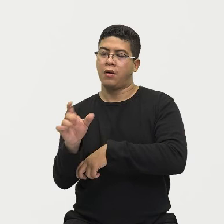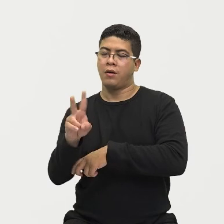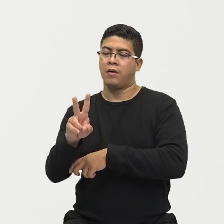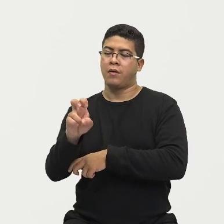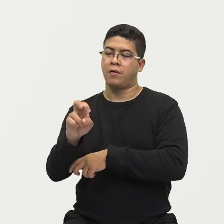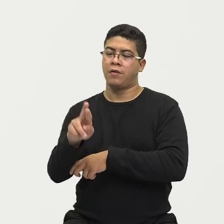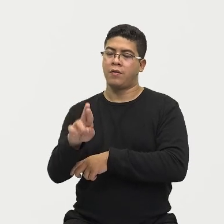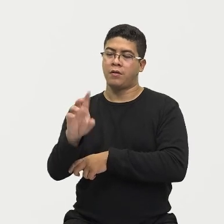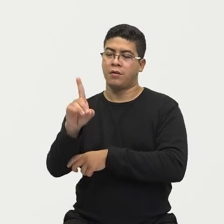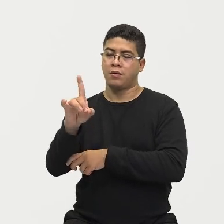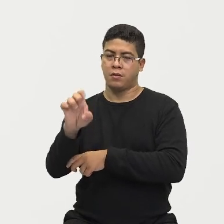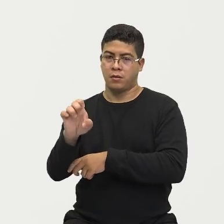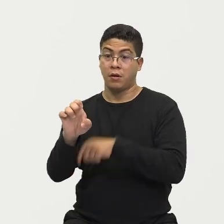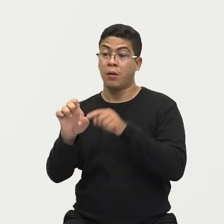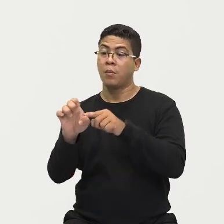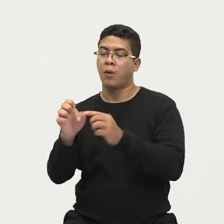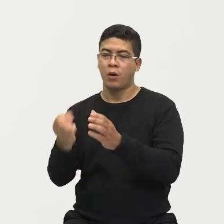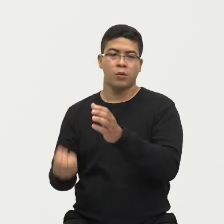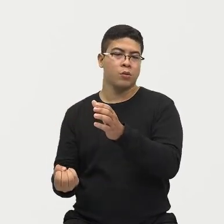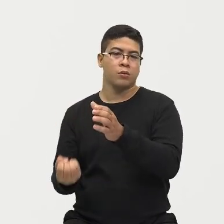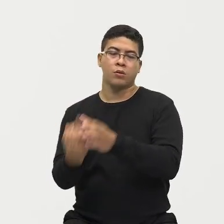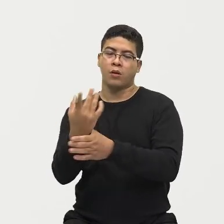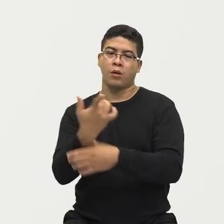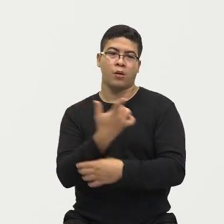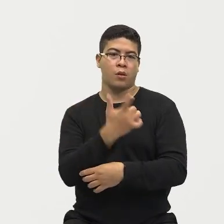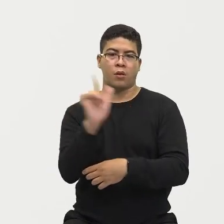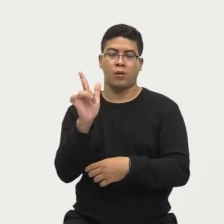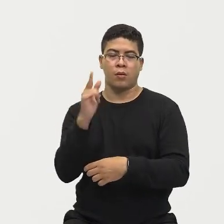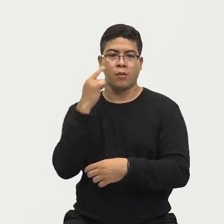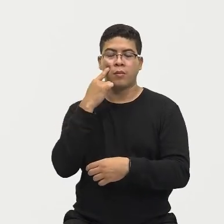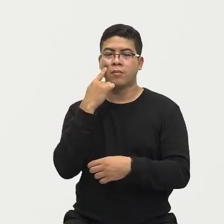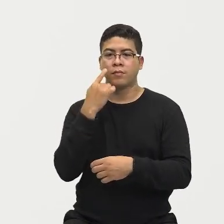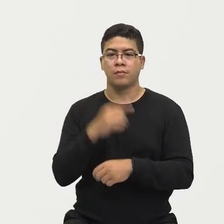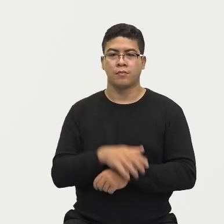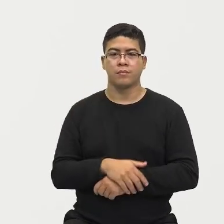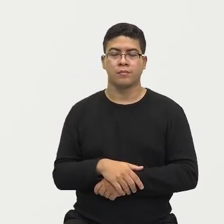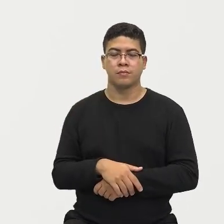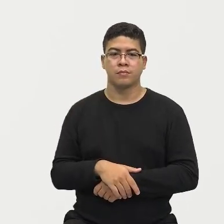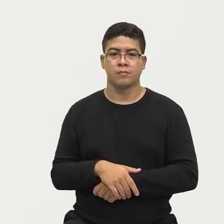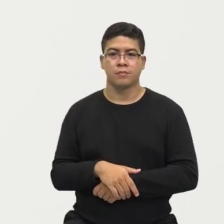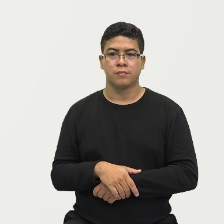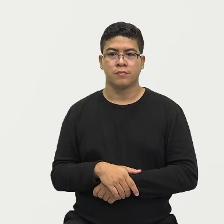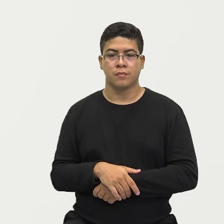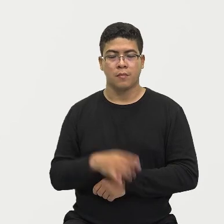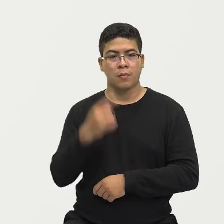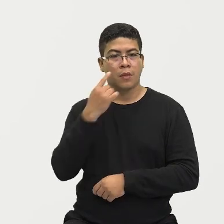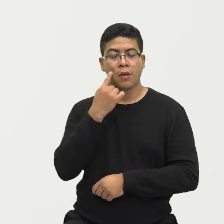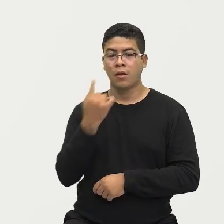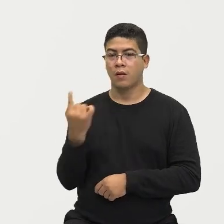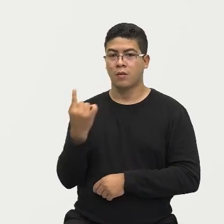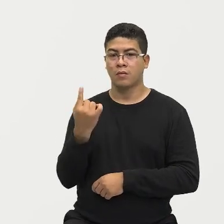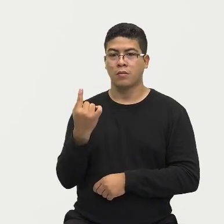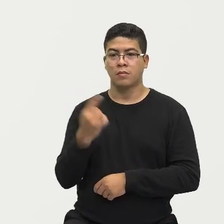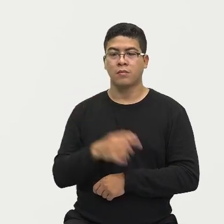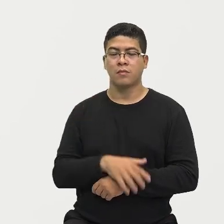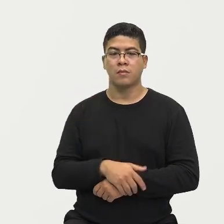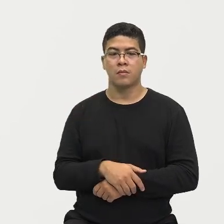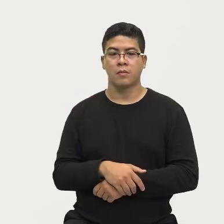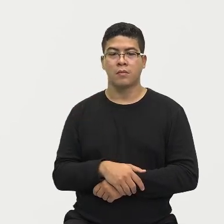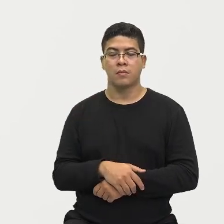outras palavras, que vai ser os derivados. Olha aqui, ó, verdão, podia ser o verdão, mas aqui eu vou colocar o